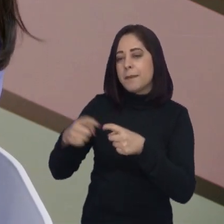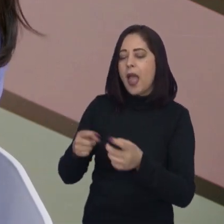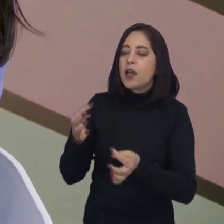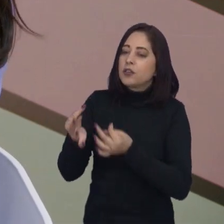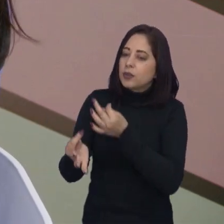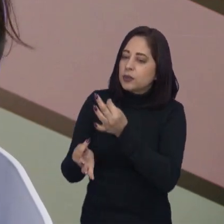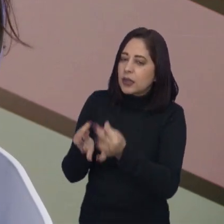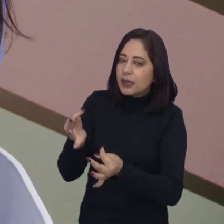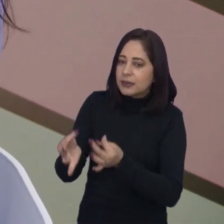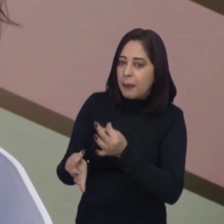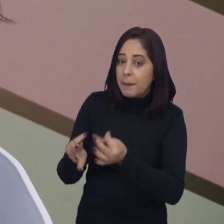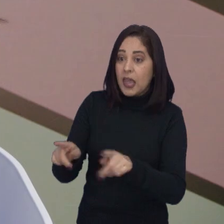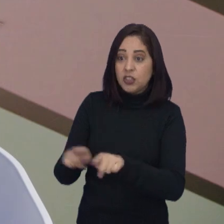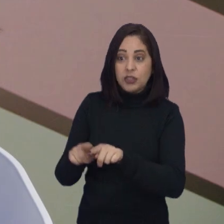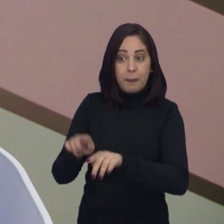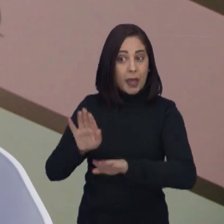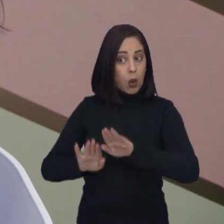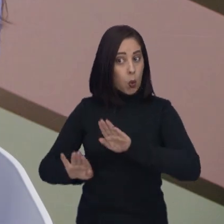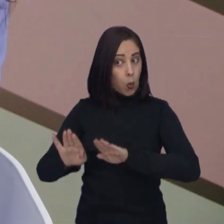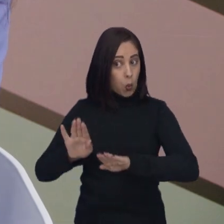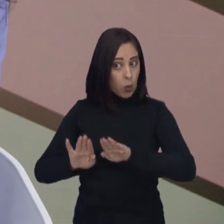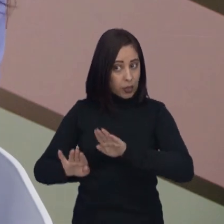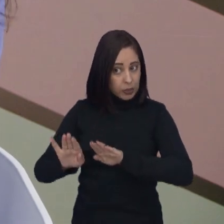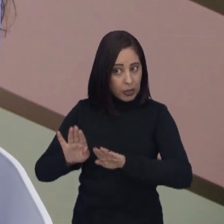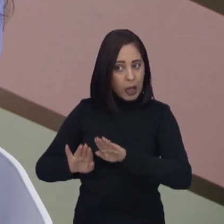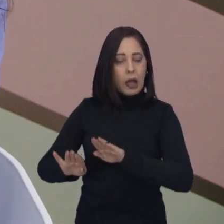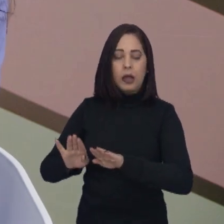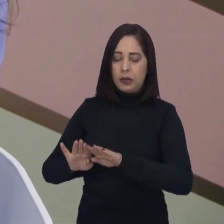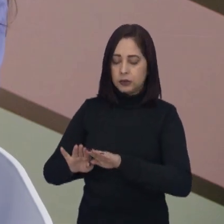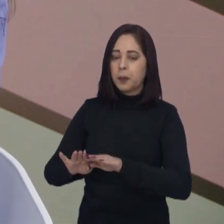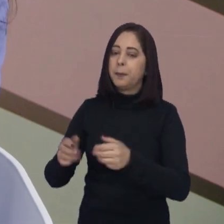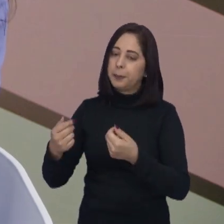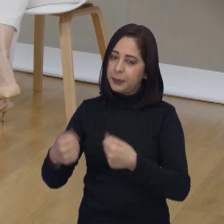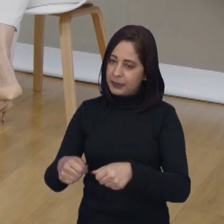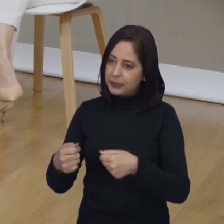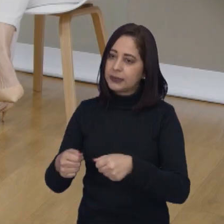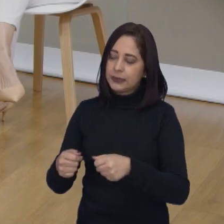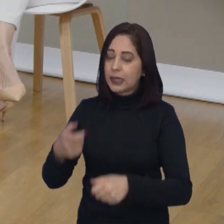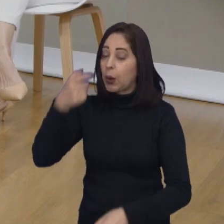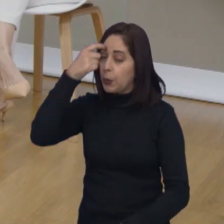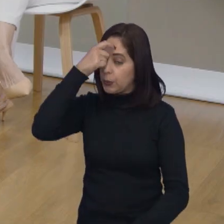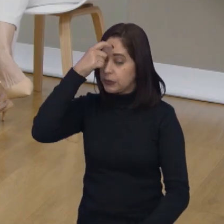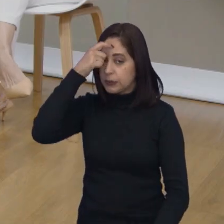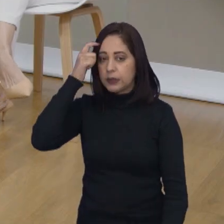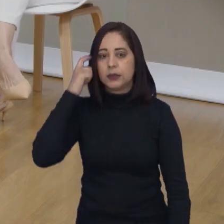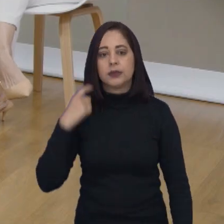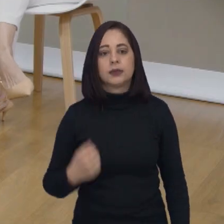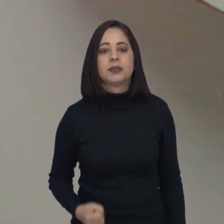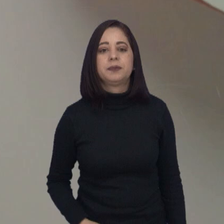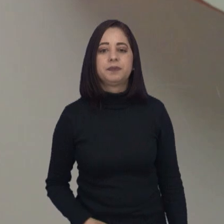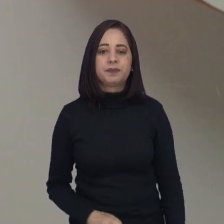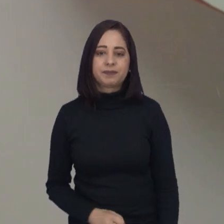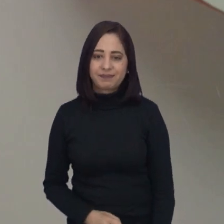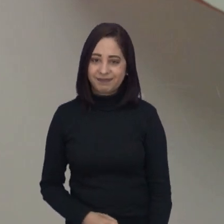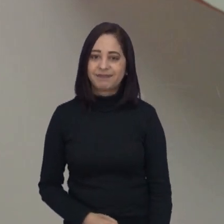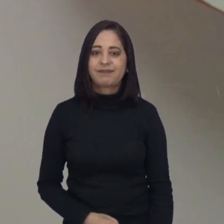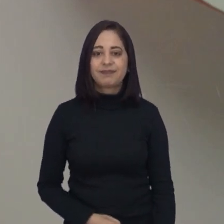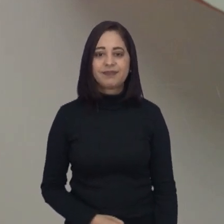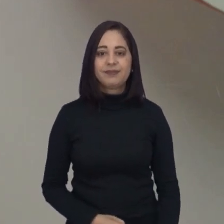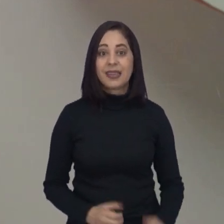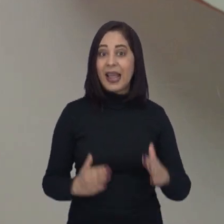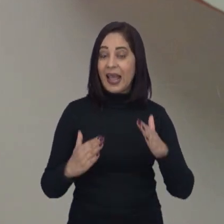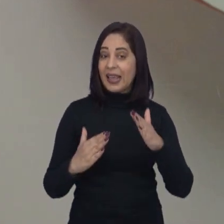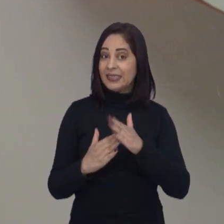tratamento, tomar cuidado com áreas de traumas, enfim. Tem que ter essa consciência. Perfeito, doutora. Bom, gente, antes de ir para